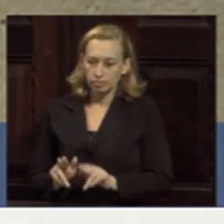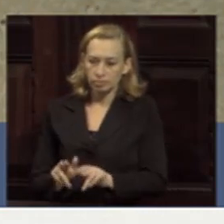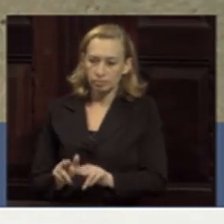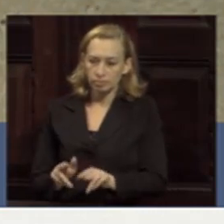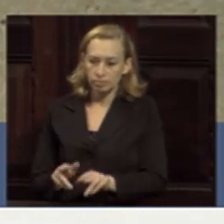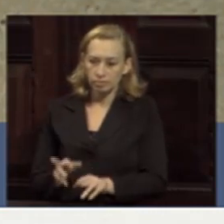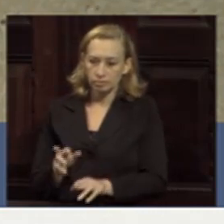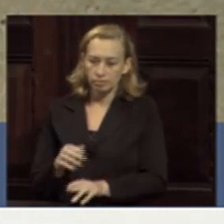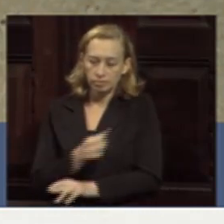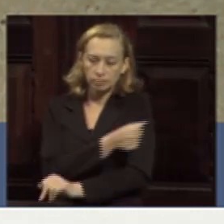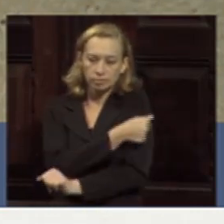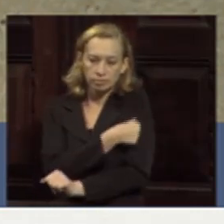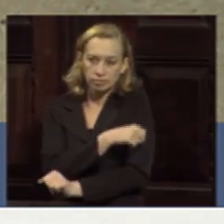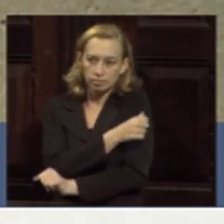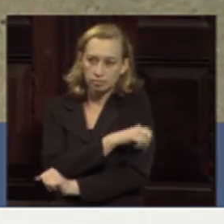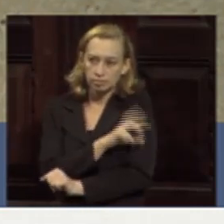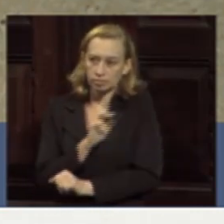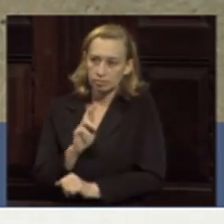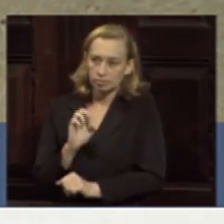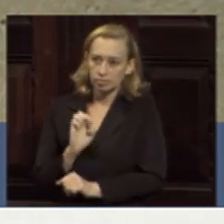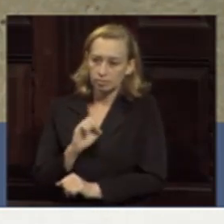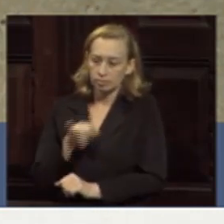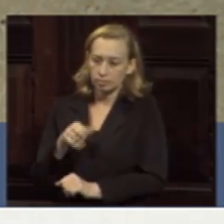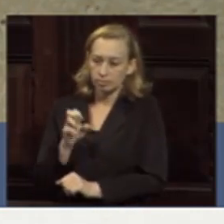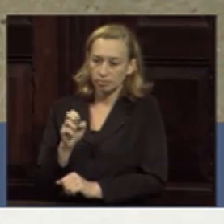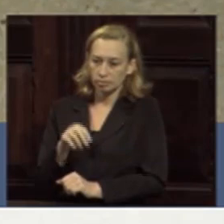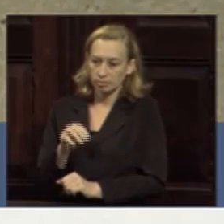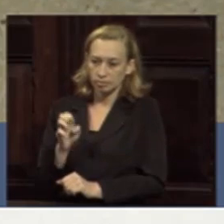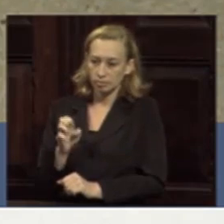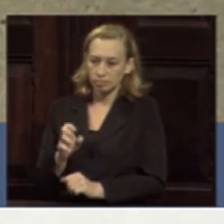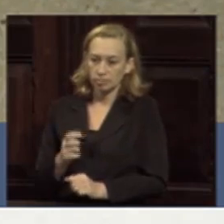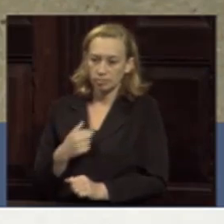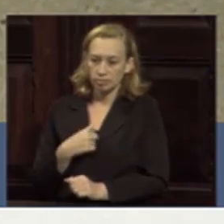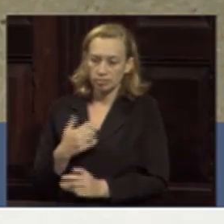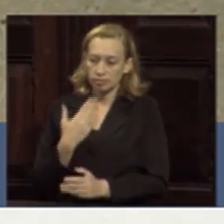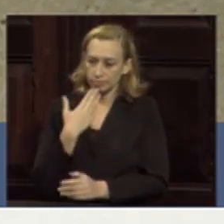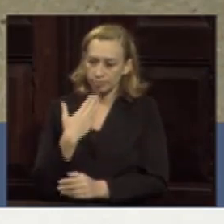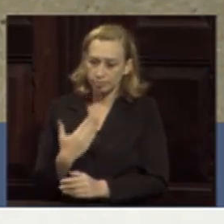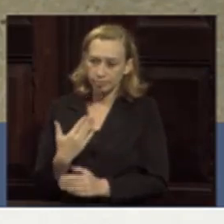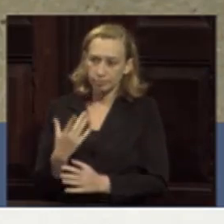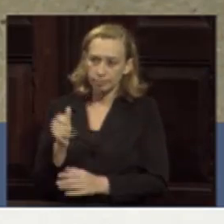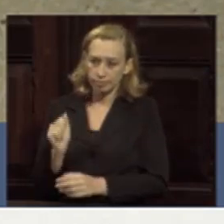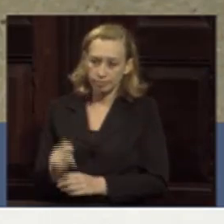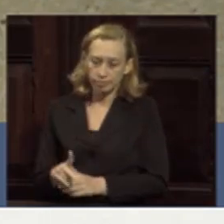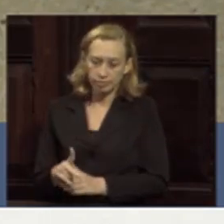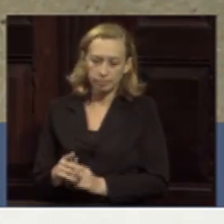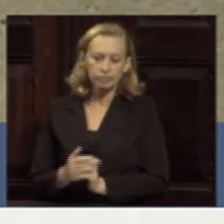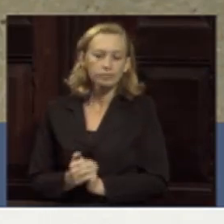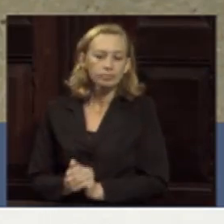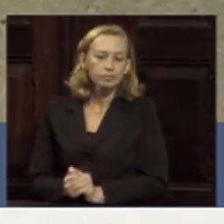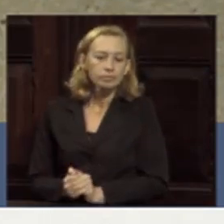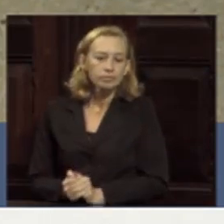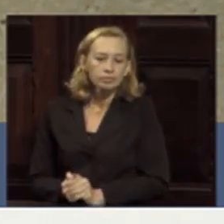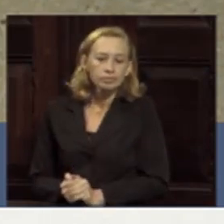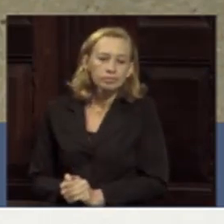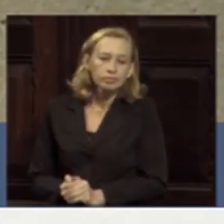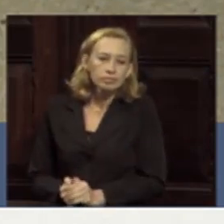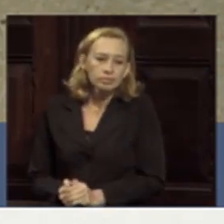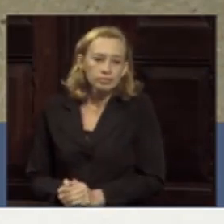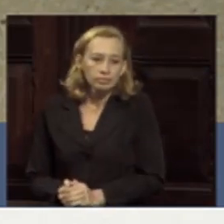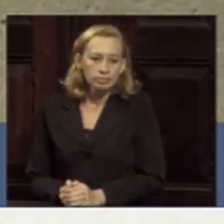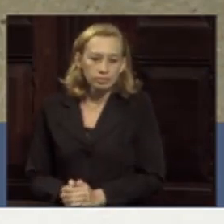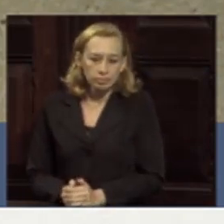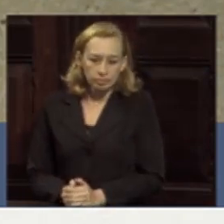naturalmente, como autor, vou pedir a aprovação desse parecer. E só para esclarecer, o parecer da